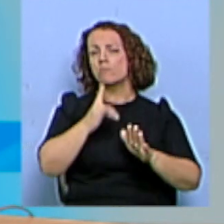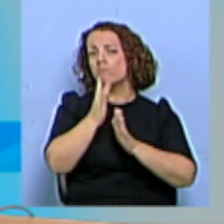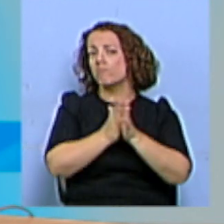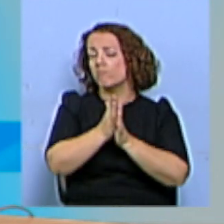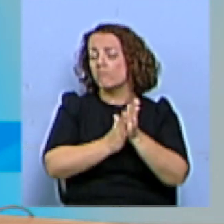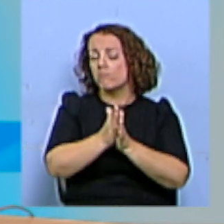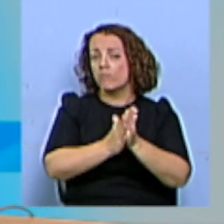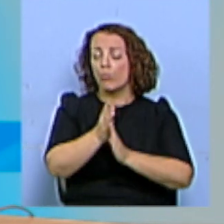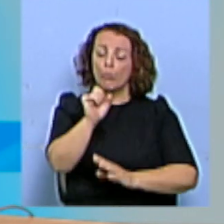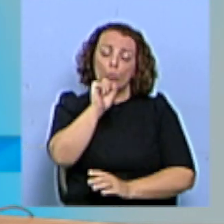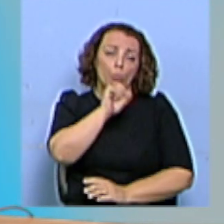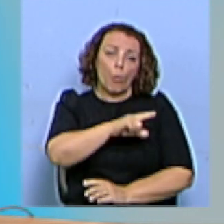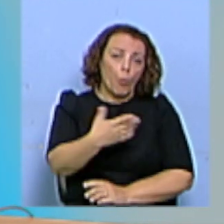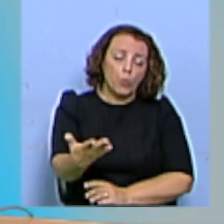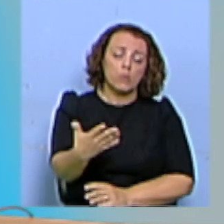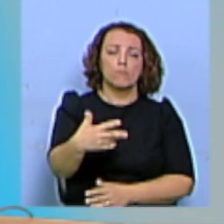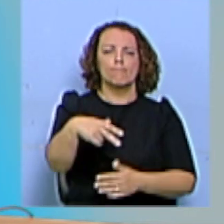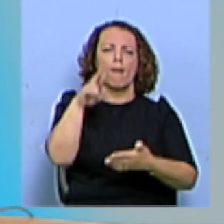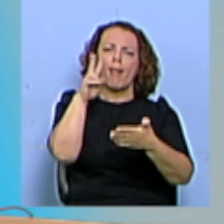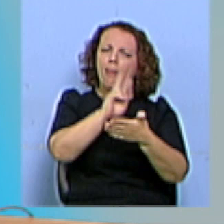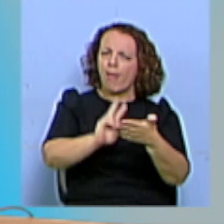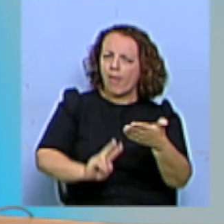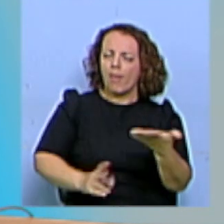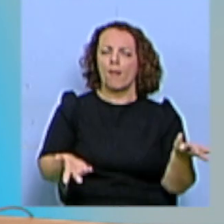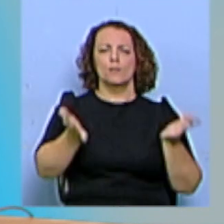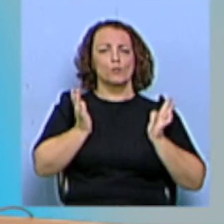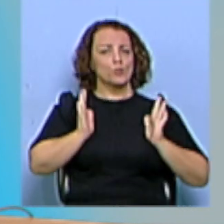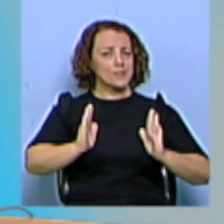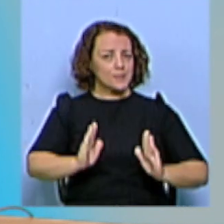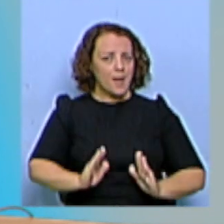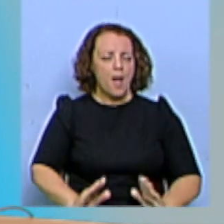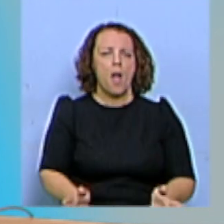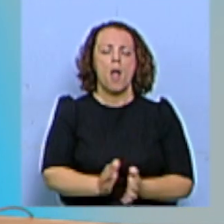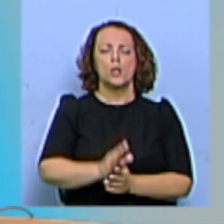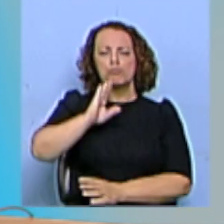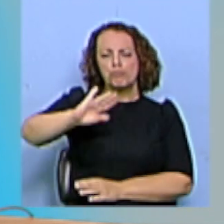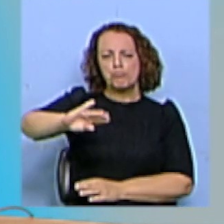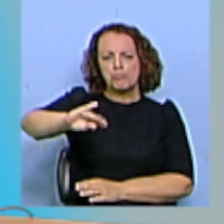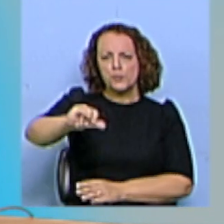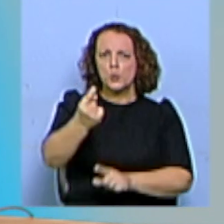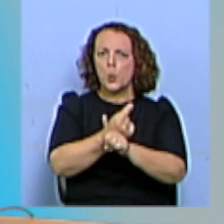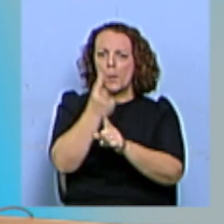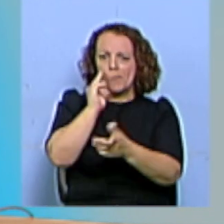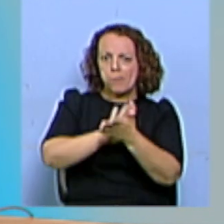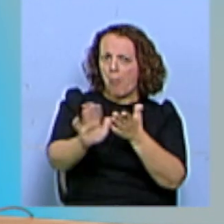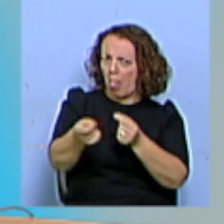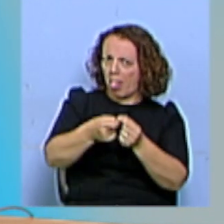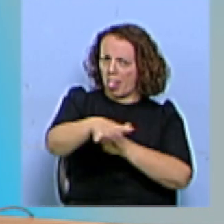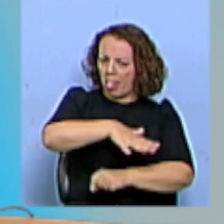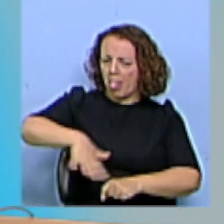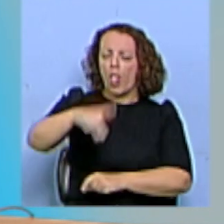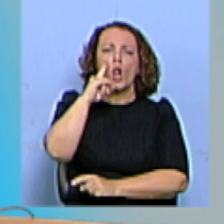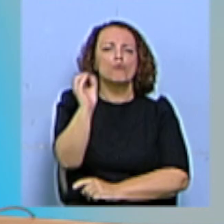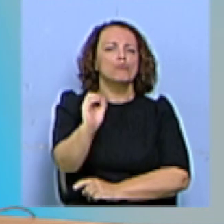mais propícia para leituras, para o descanso, para o conhecimento de destinos próximos e ainda não